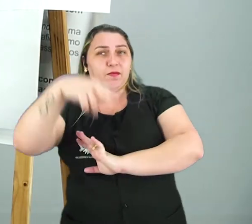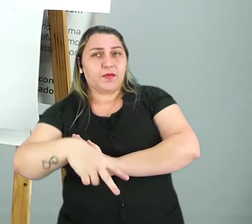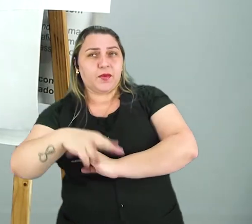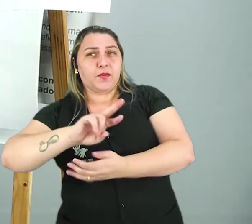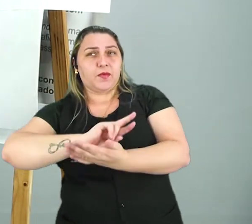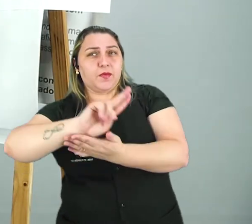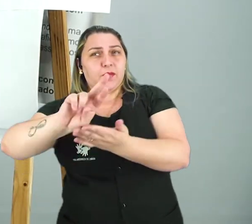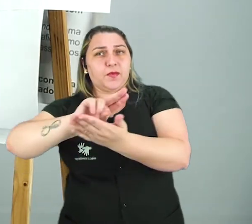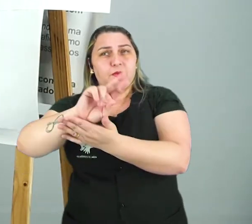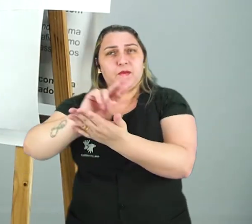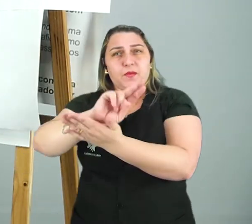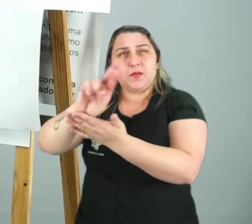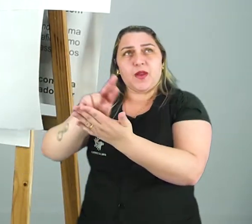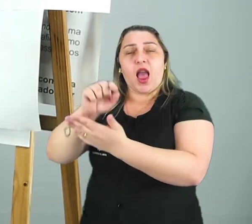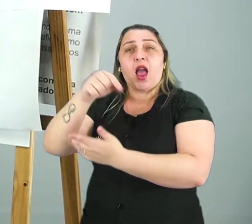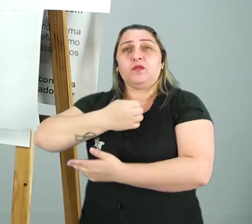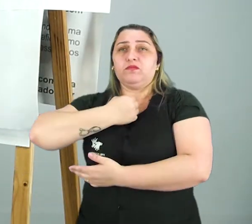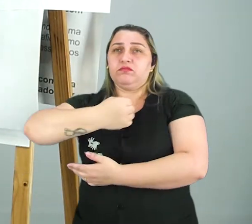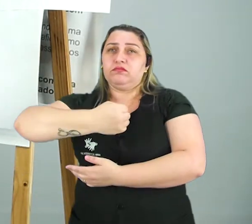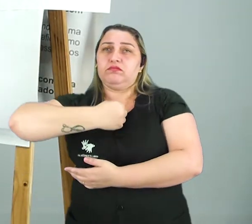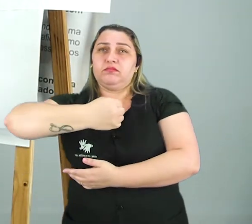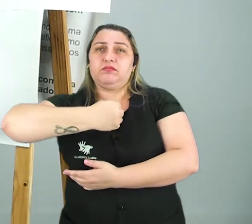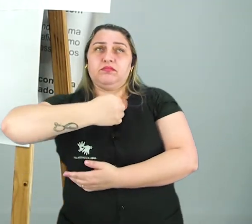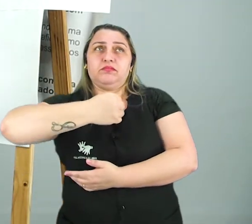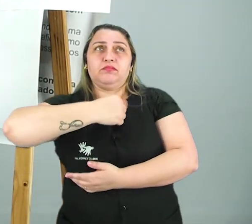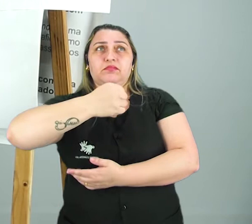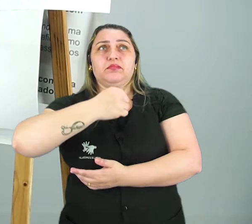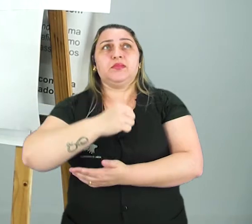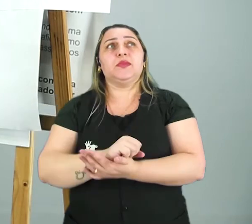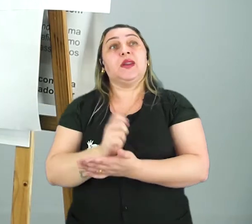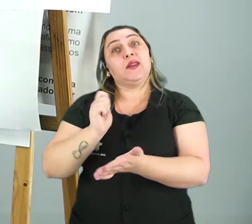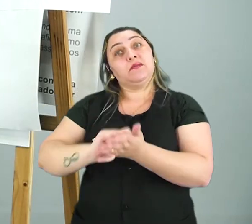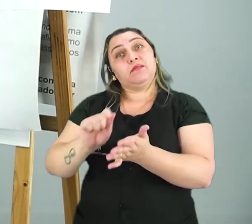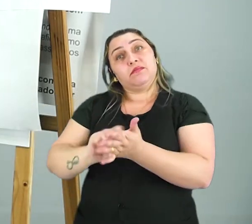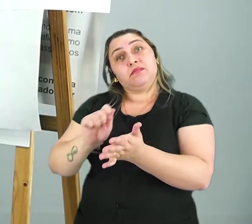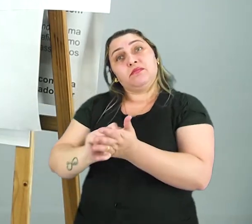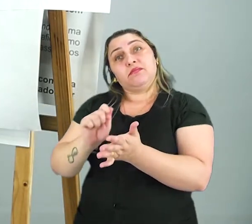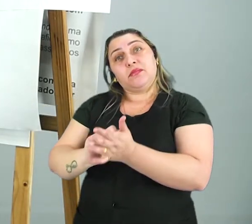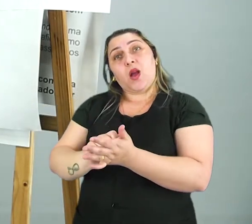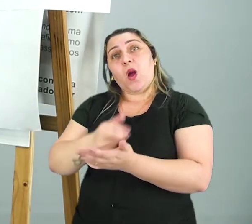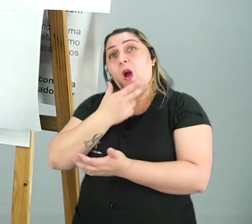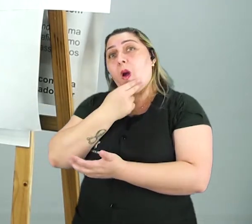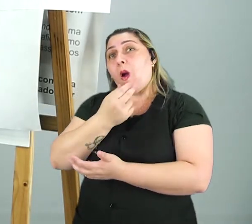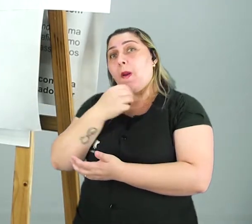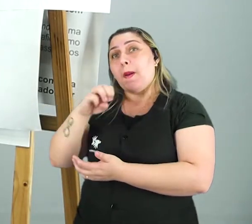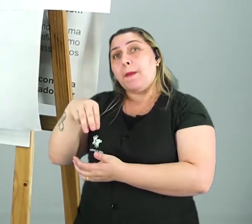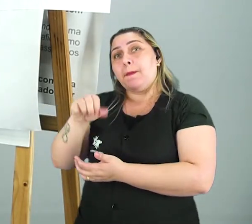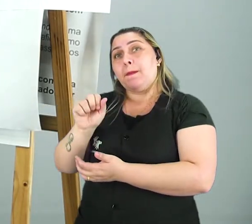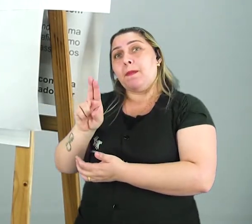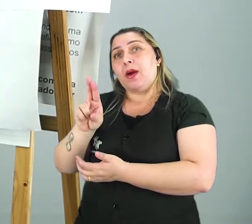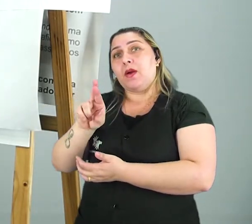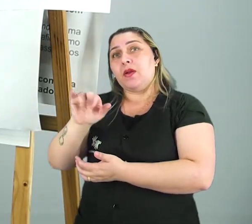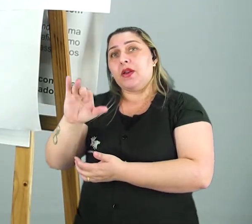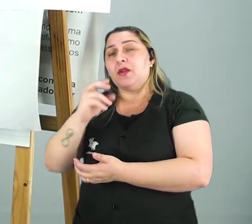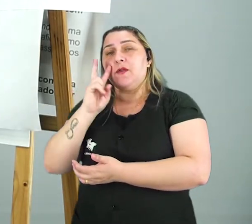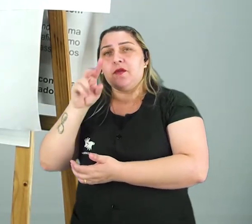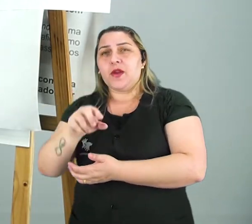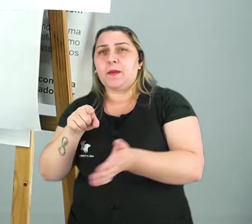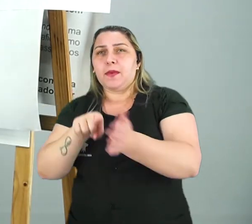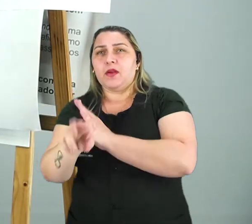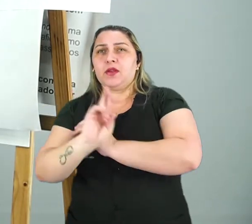vários tipos. Aqui é uma entrevista onde, no caso, ele é entrevistado Maurício de Souza. A gente vê perguntas e